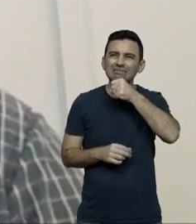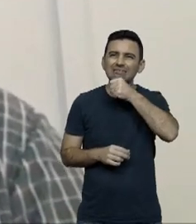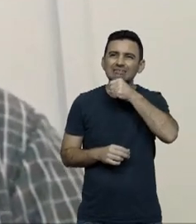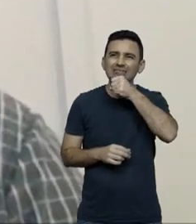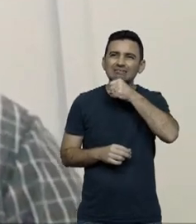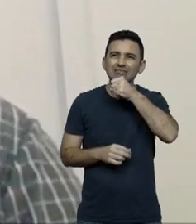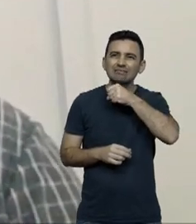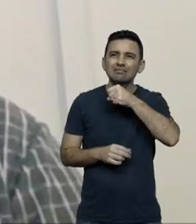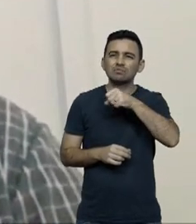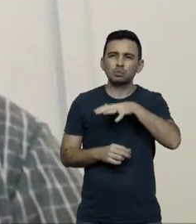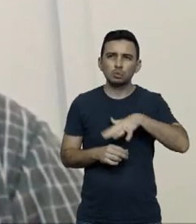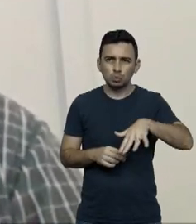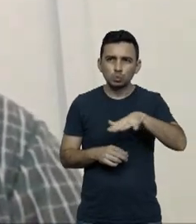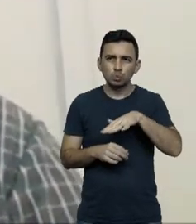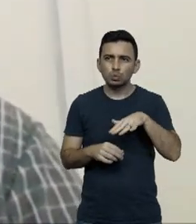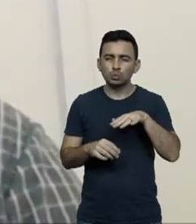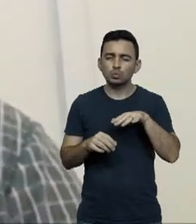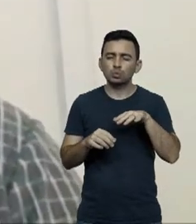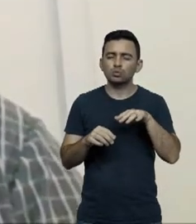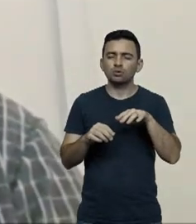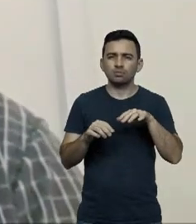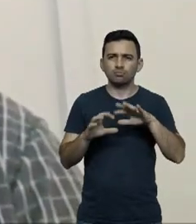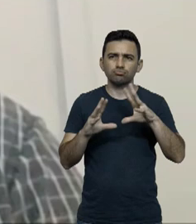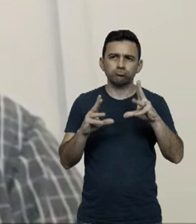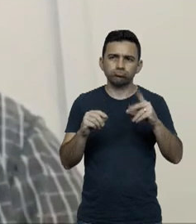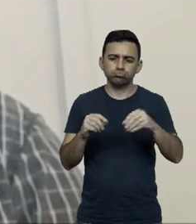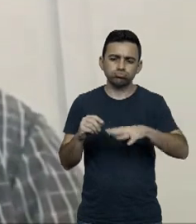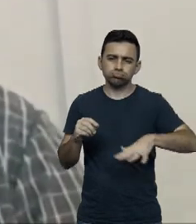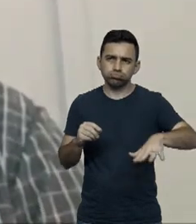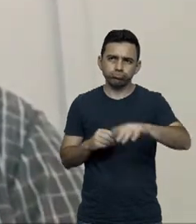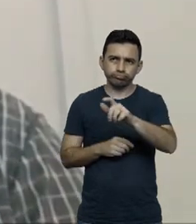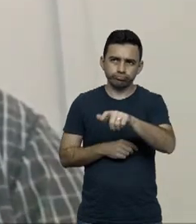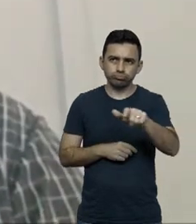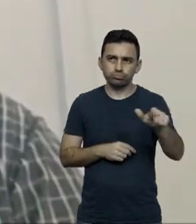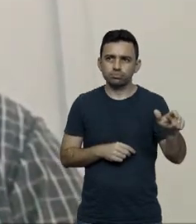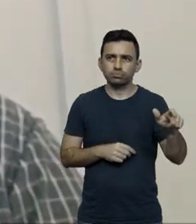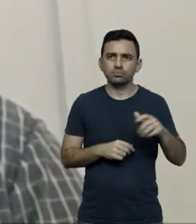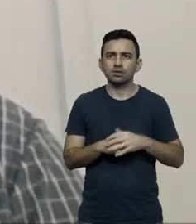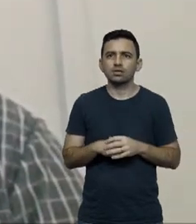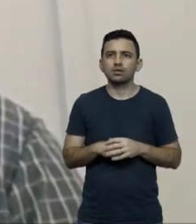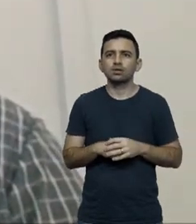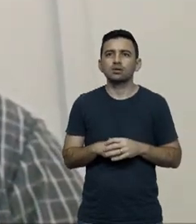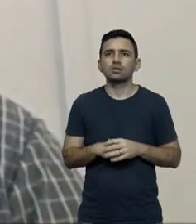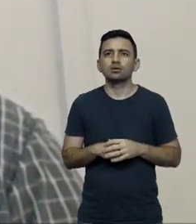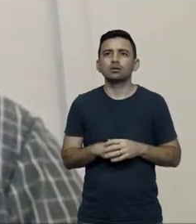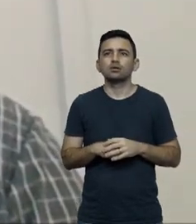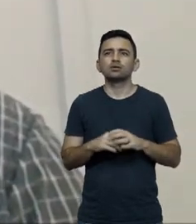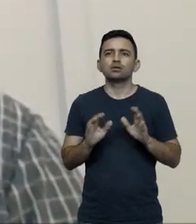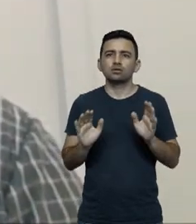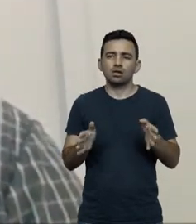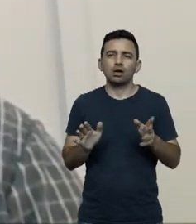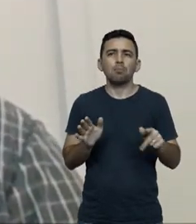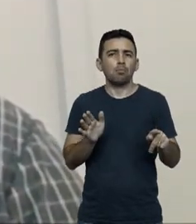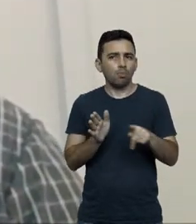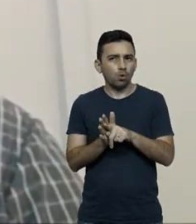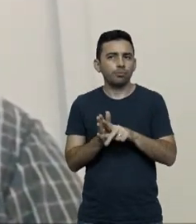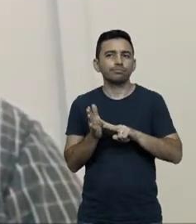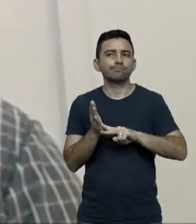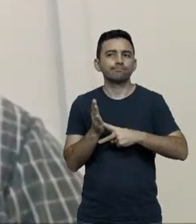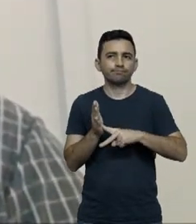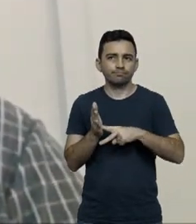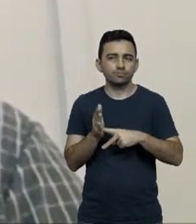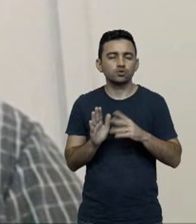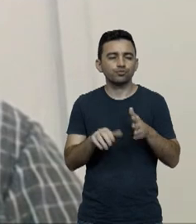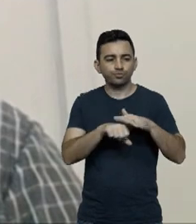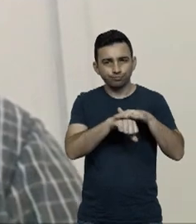grande parte dos candidatos para que talvez não todos é que eram sentido prova o sindicato a gente já tinha conversado